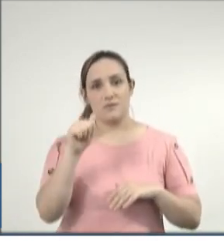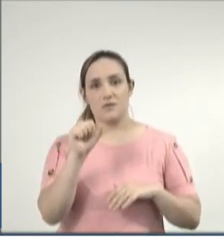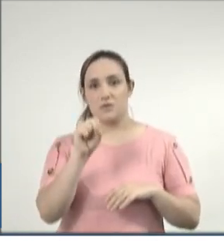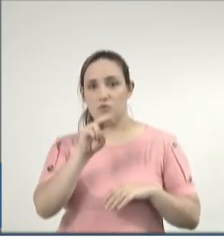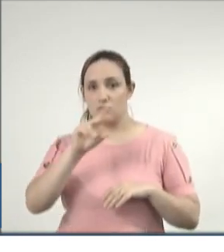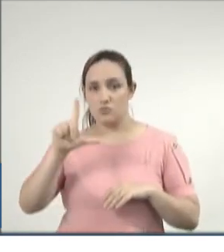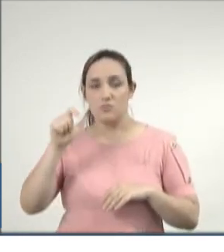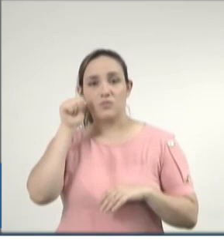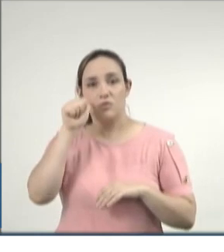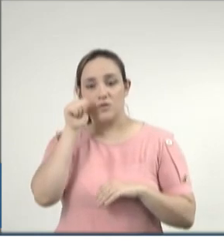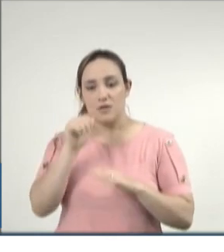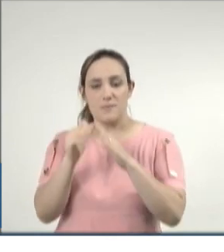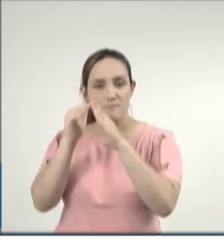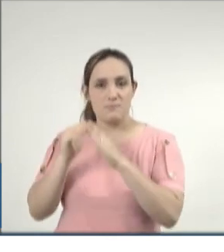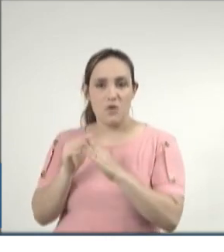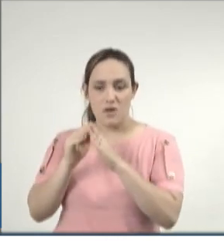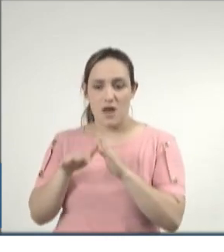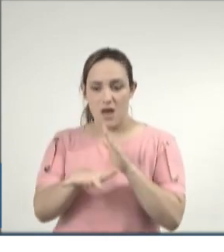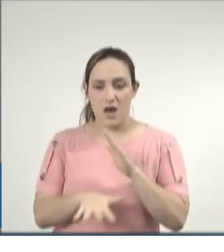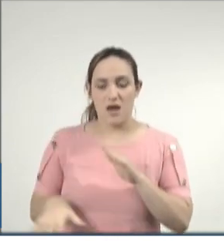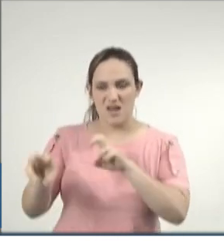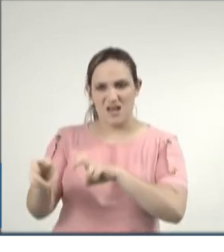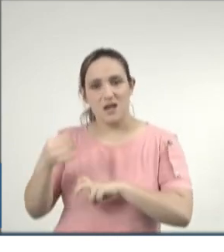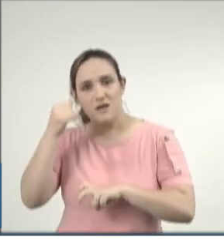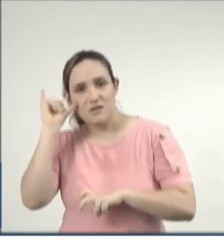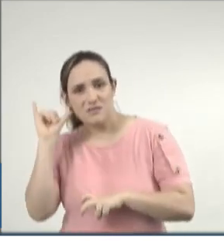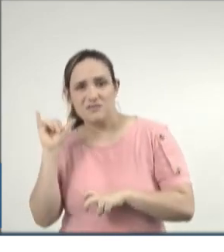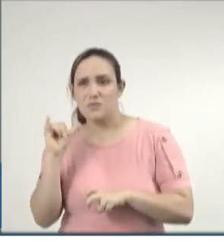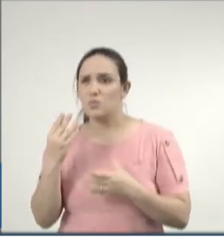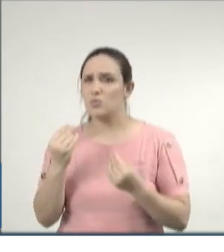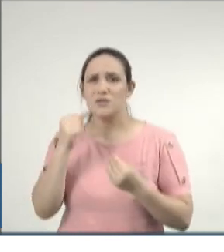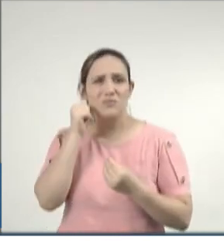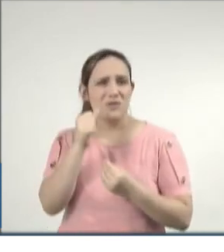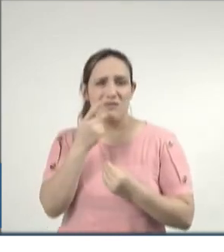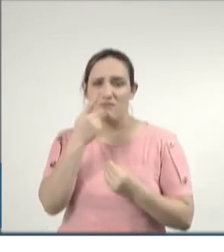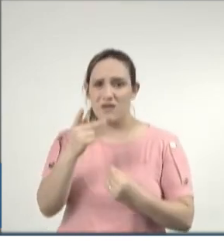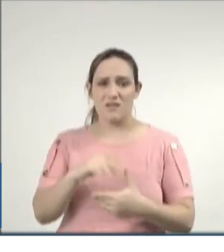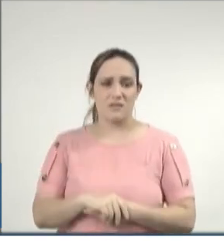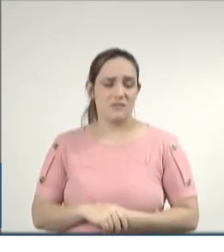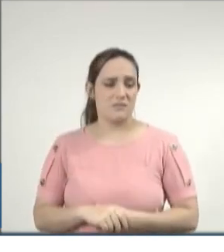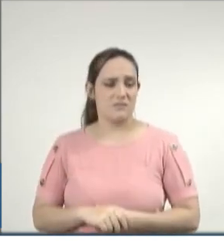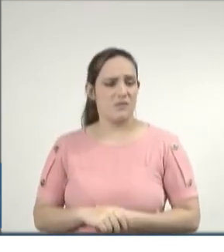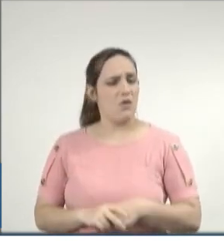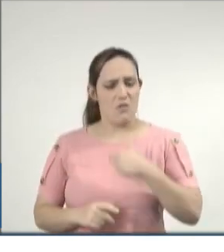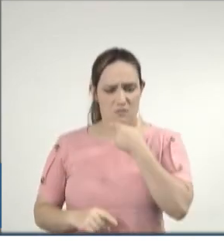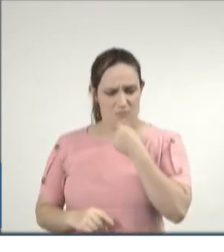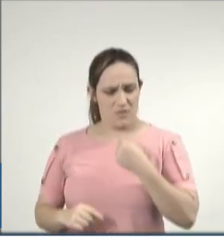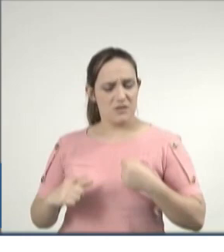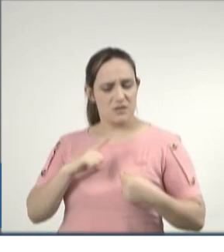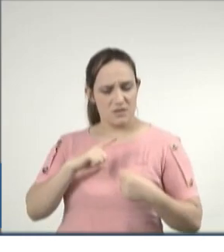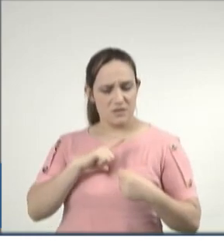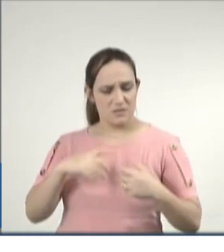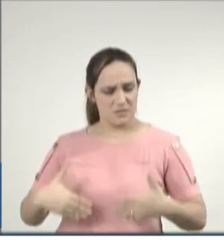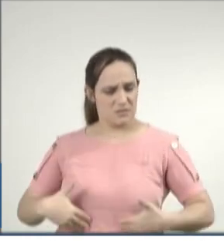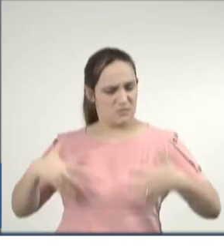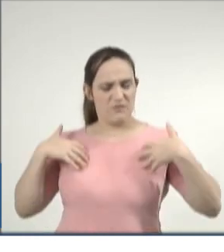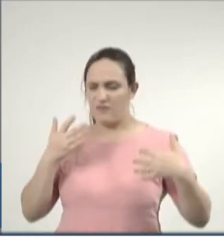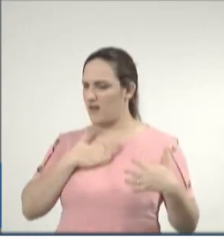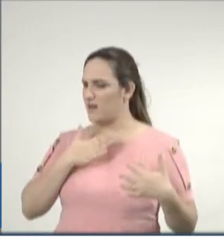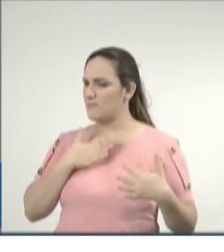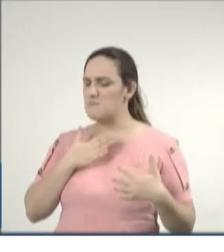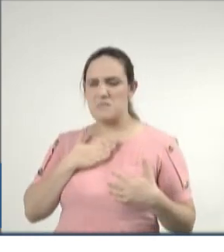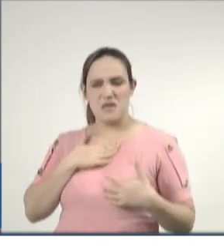moram na zona rural. Várias pessoas me falam que têm conhecidos que falam com maior orgulho que mulher dele não